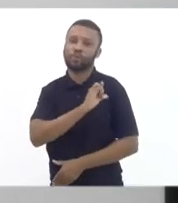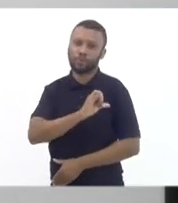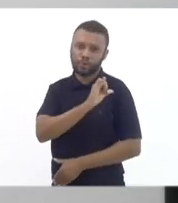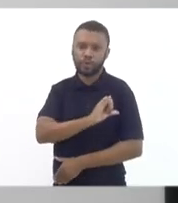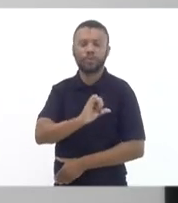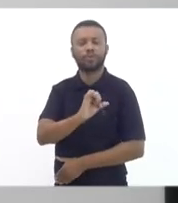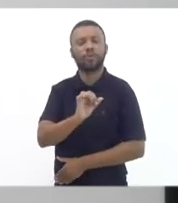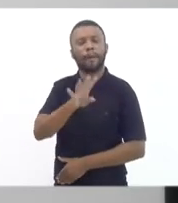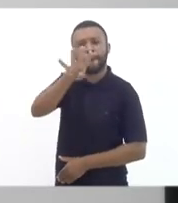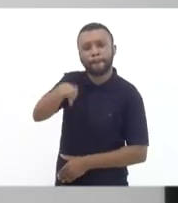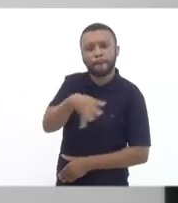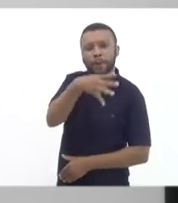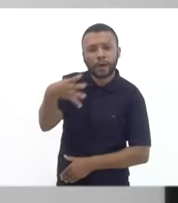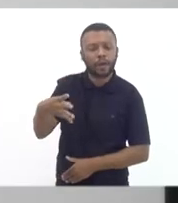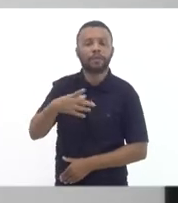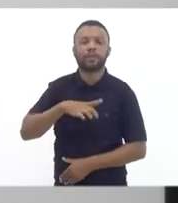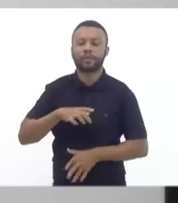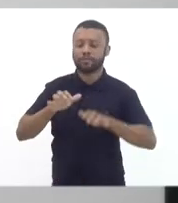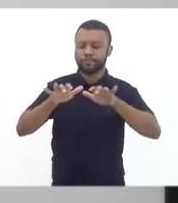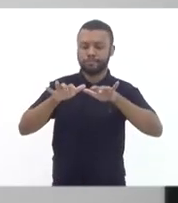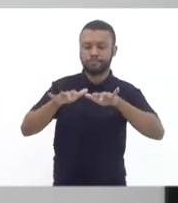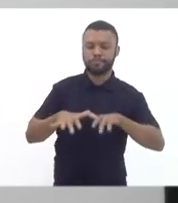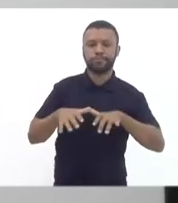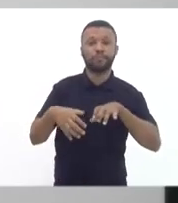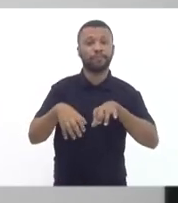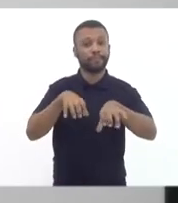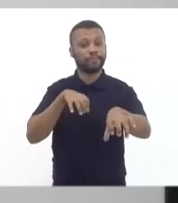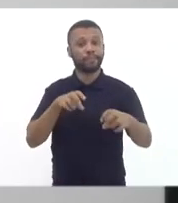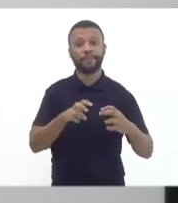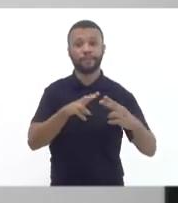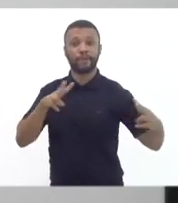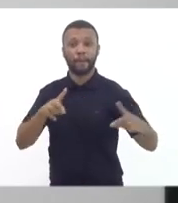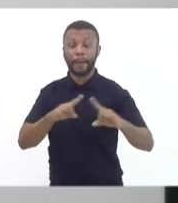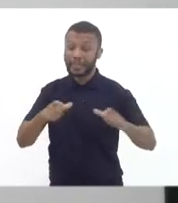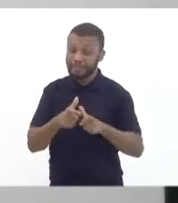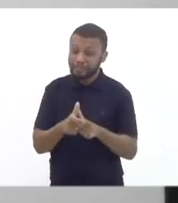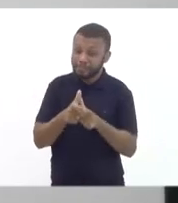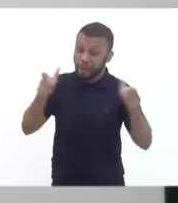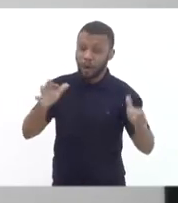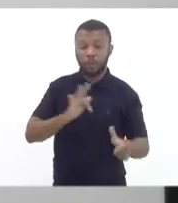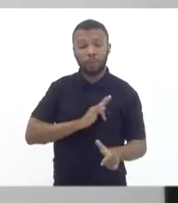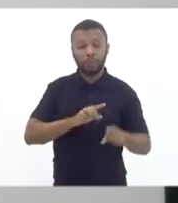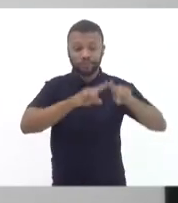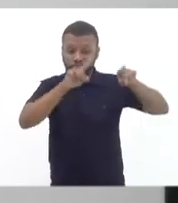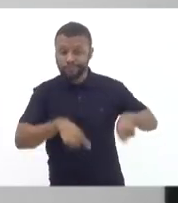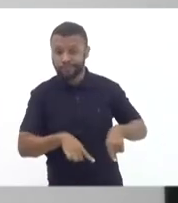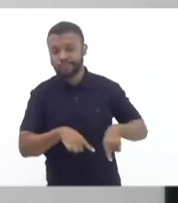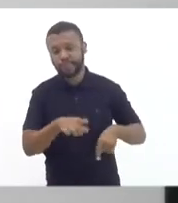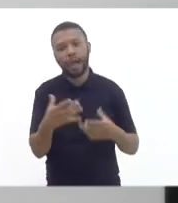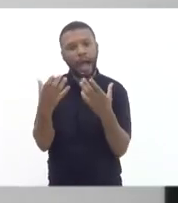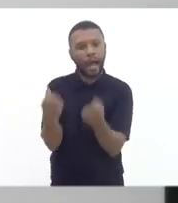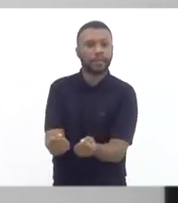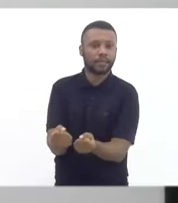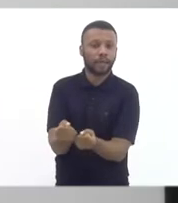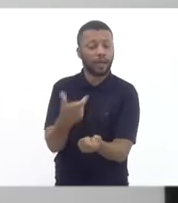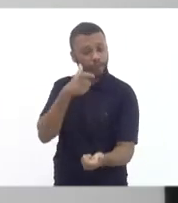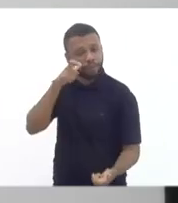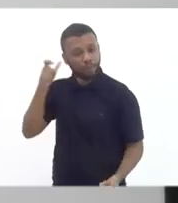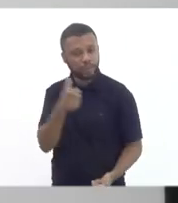programa feito virtualmente, mas que teve uma grande adesão e foi muito interessante, né?